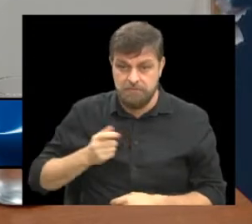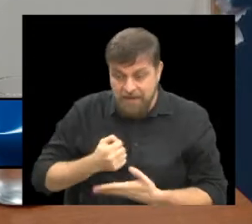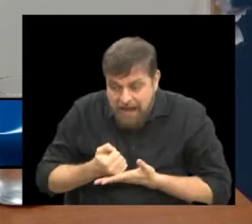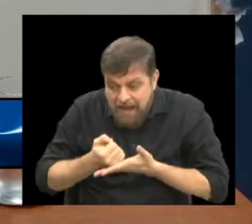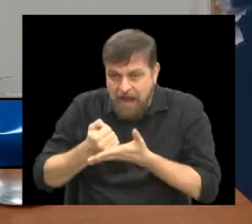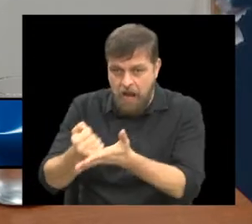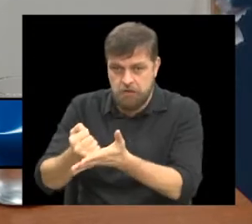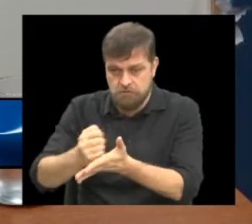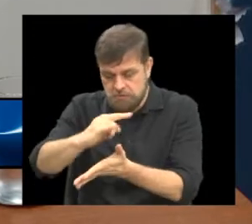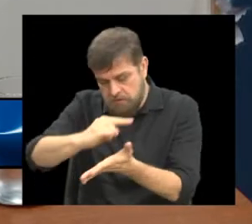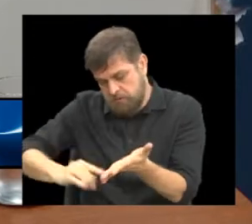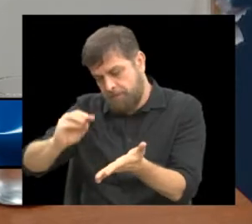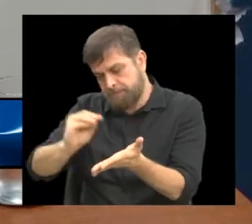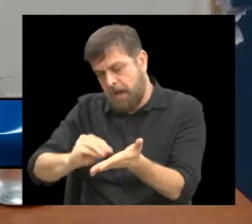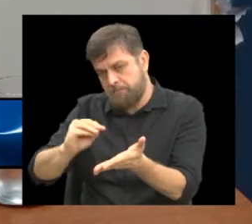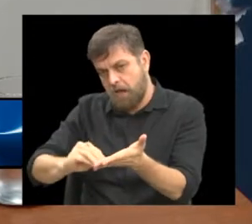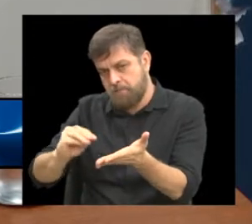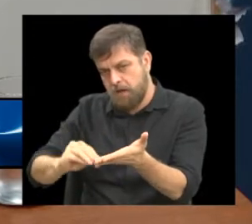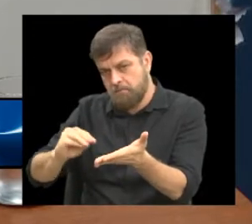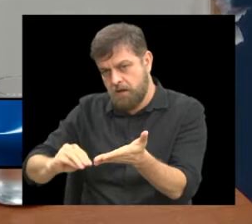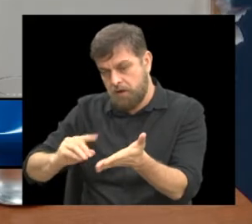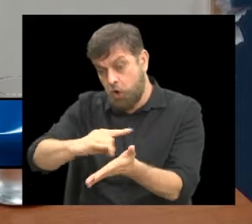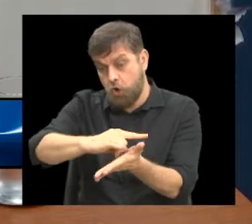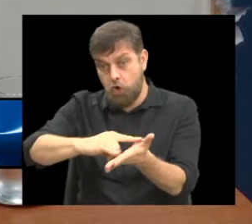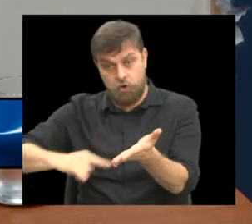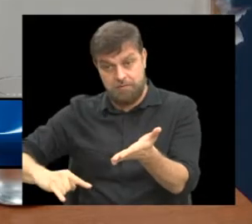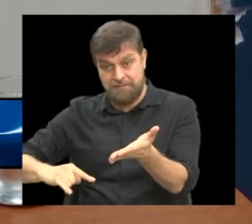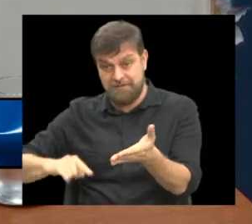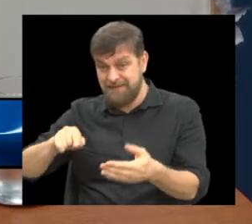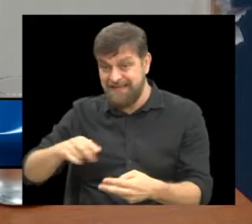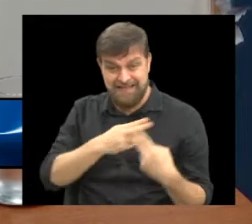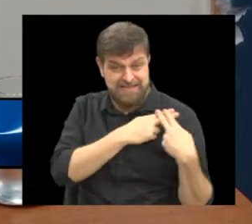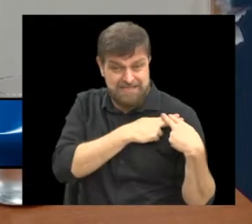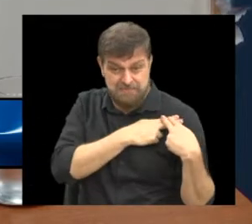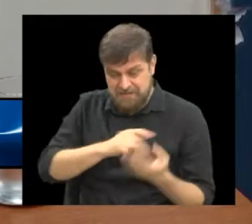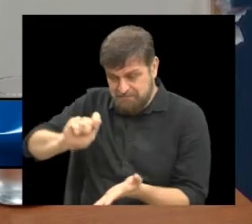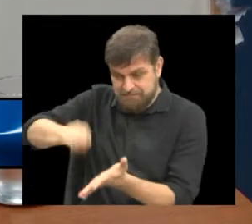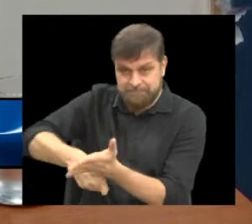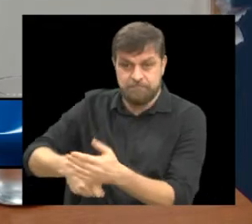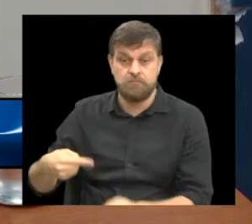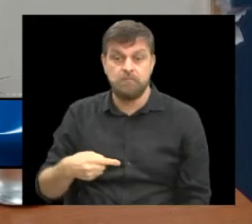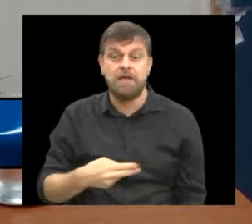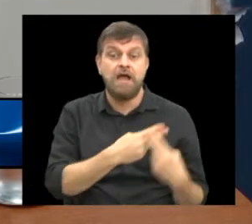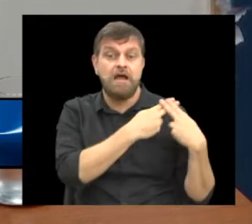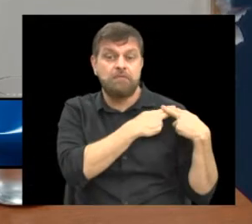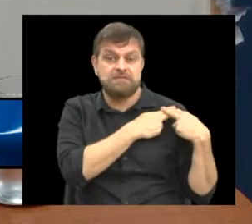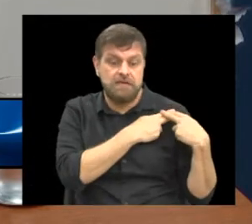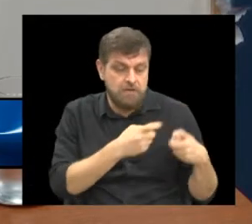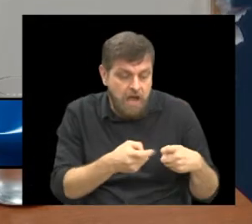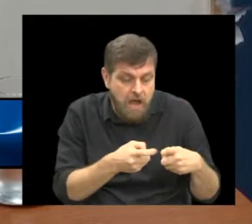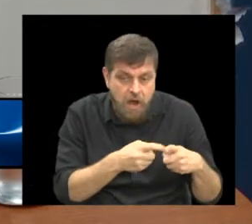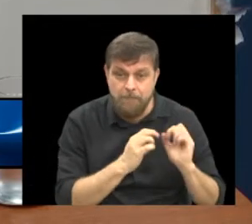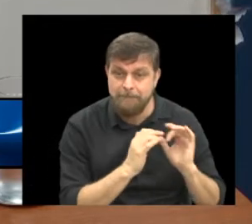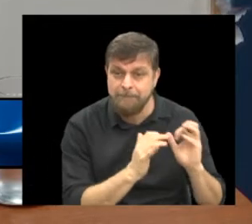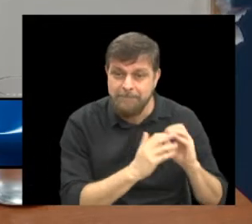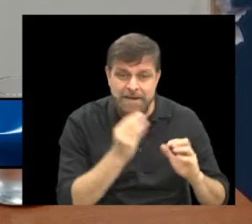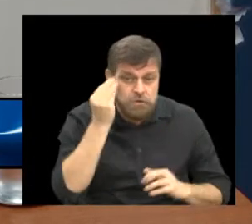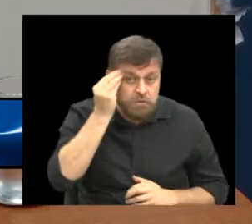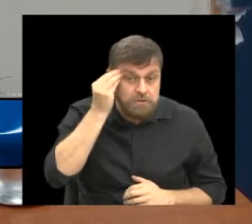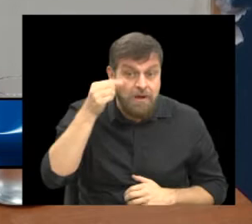contribuir para chegar, né, no diagnóstico. Mas quem dá o laudo mesmo é o psiquiatra ou o